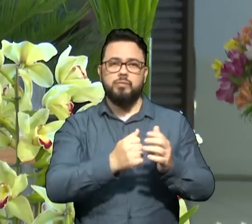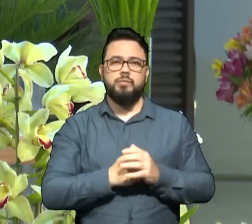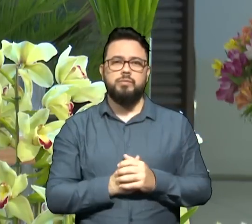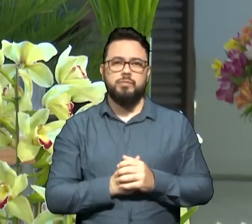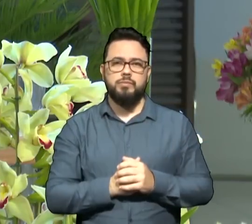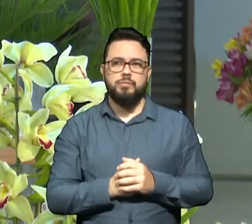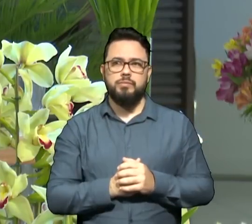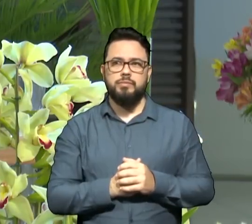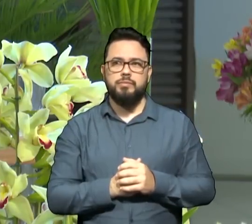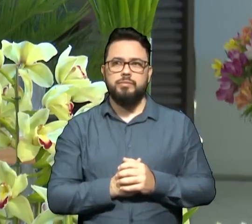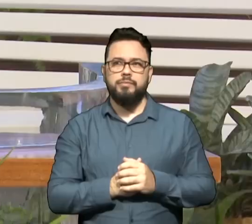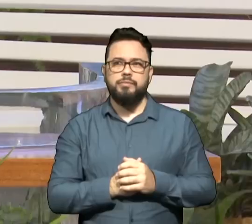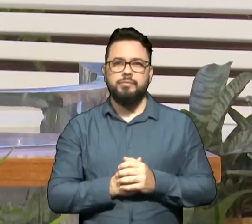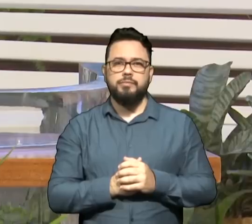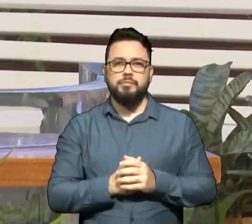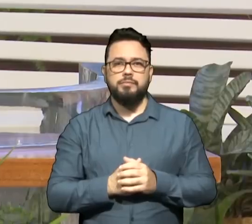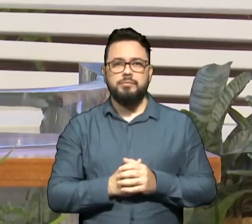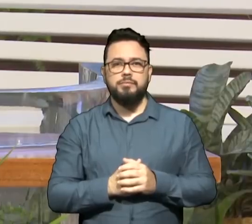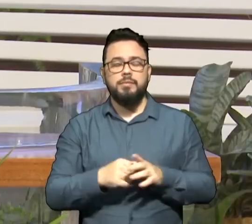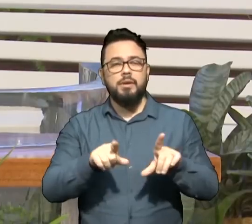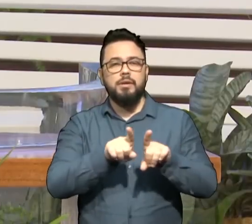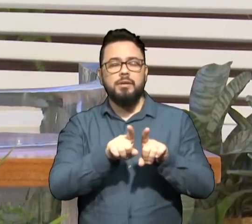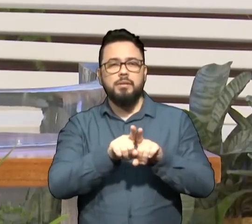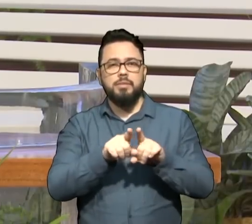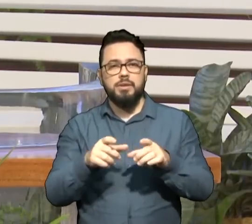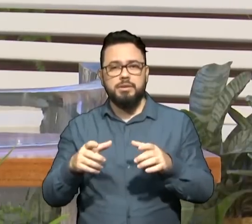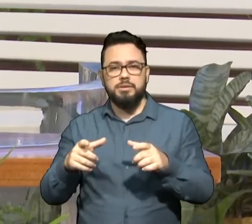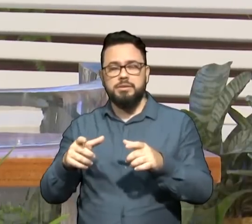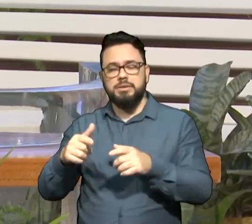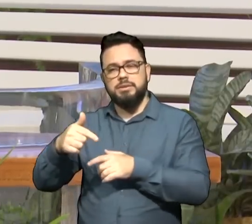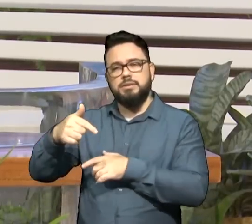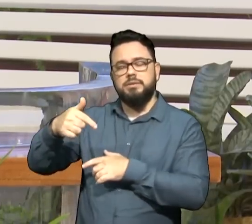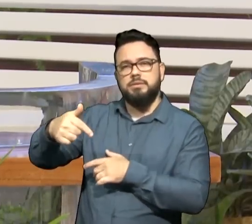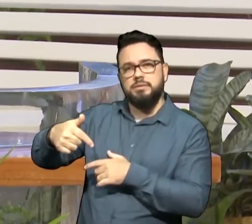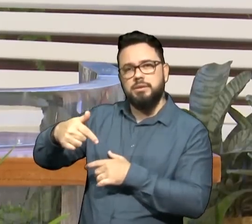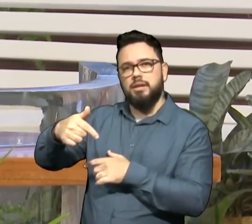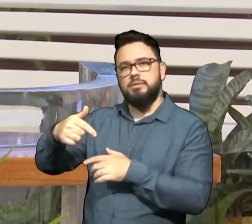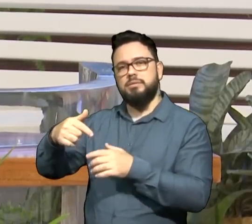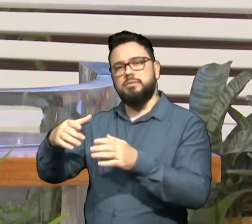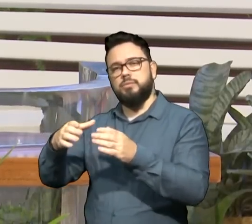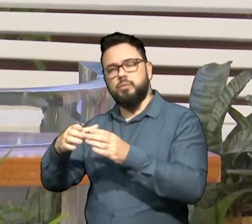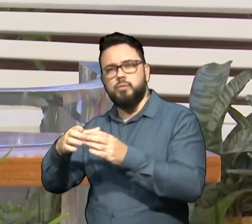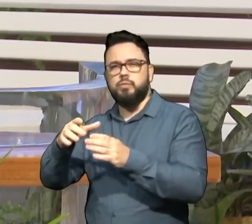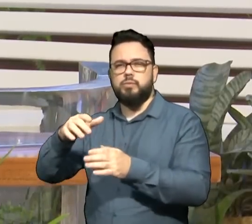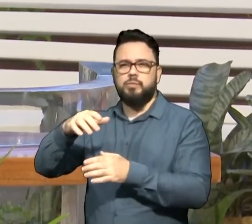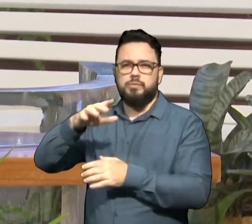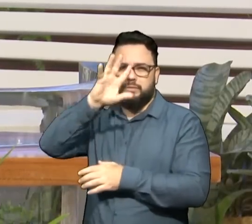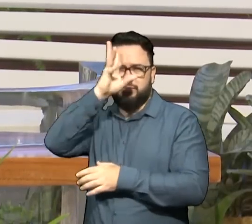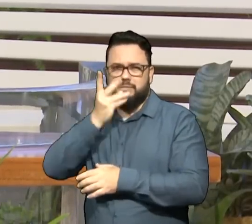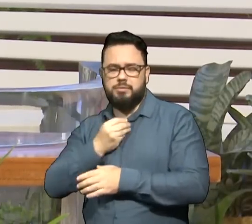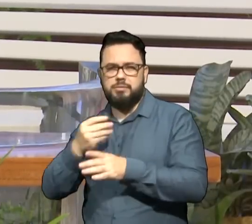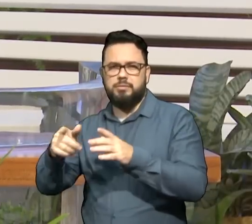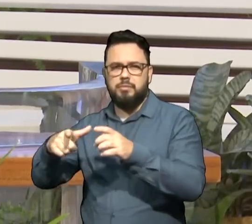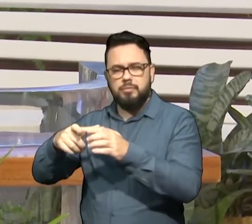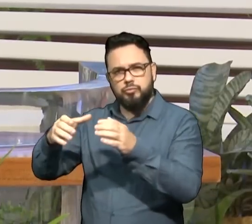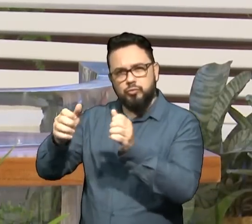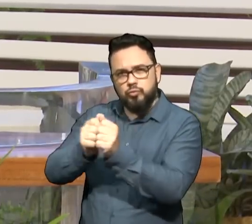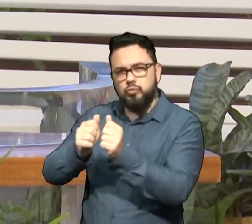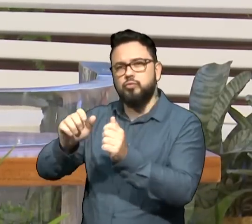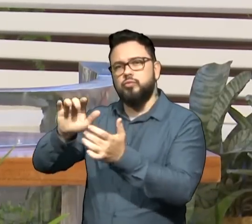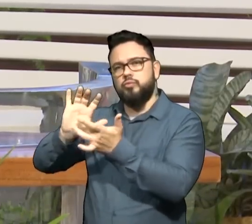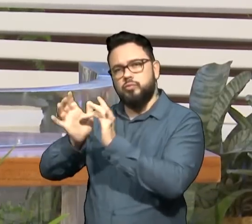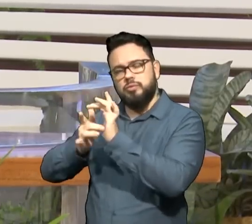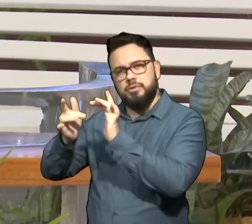e que há de vir e da parte dos sete espíritos que estão diante do seu trono e da parte de Jesus Cristo a fiel testemunha o